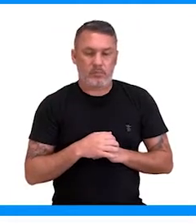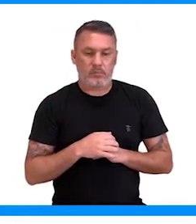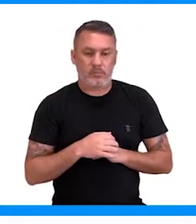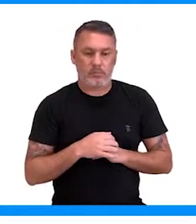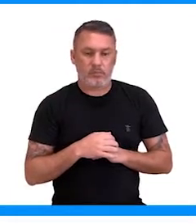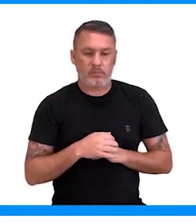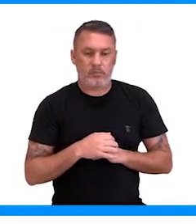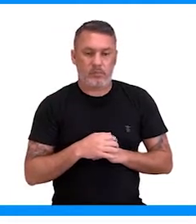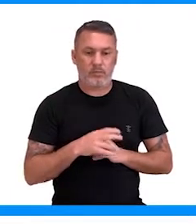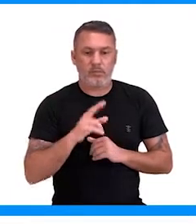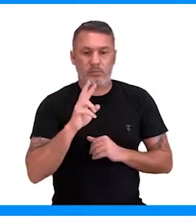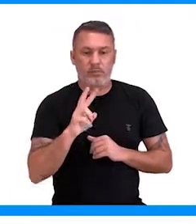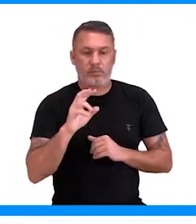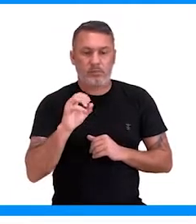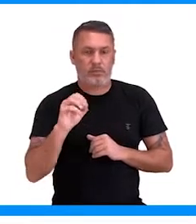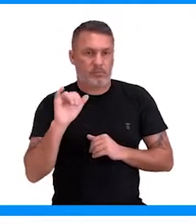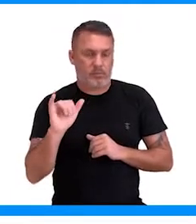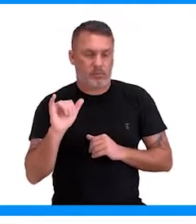parte y,